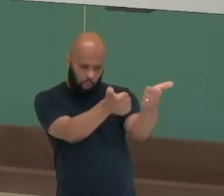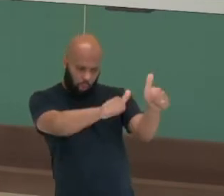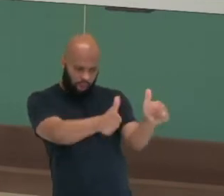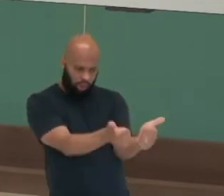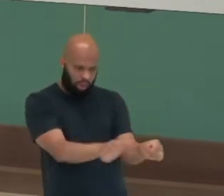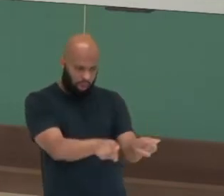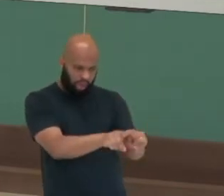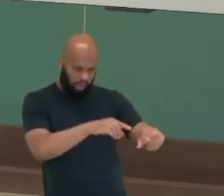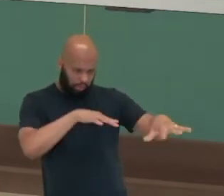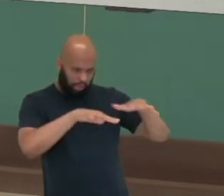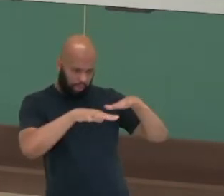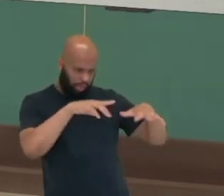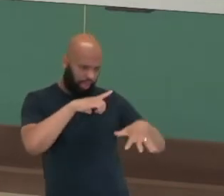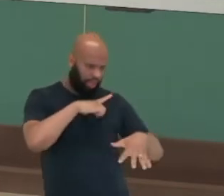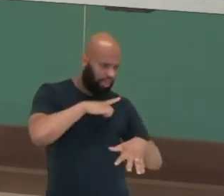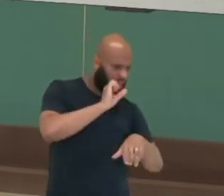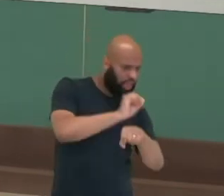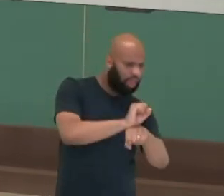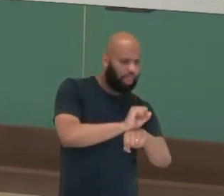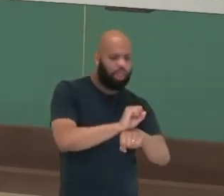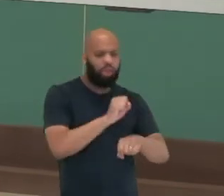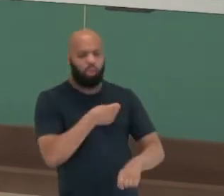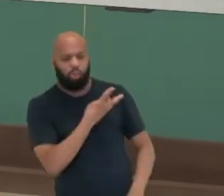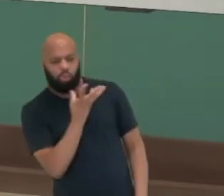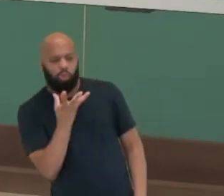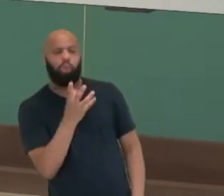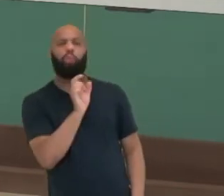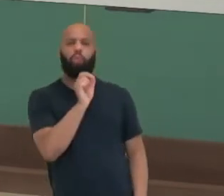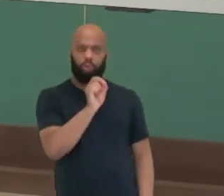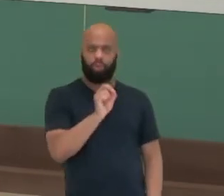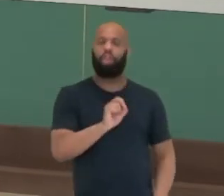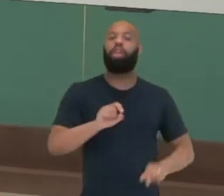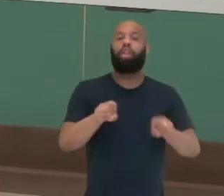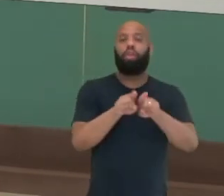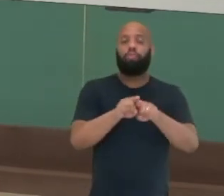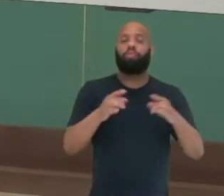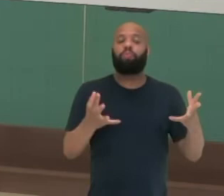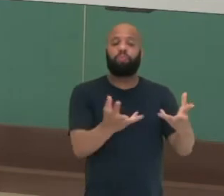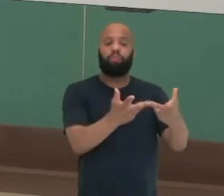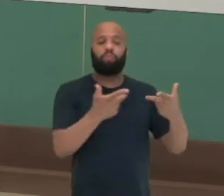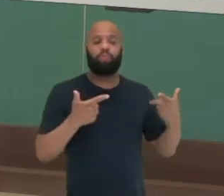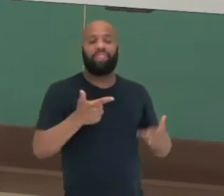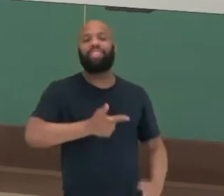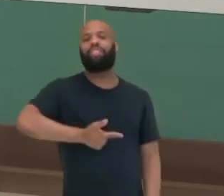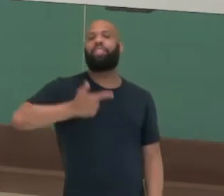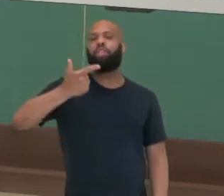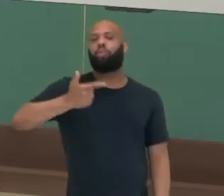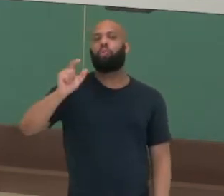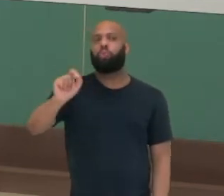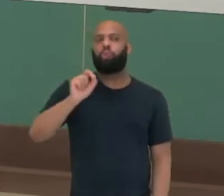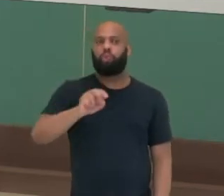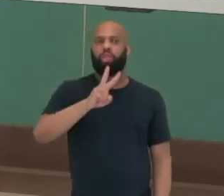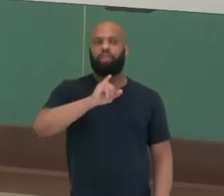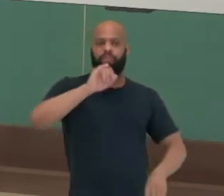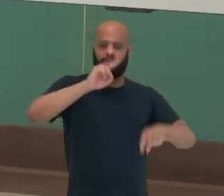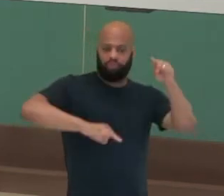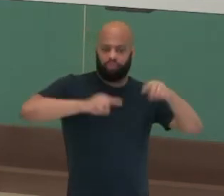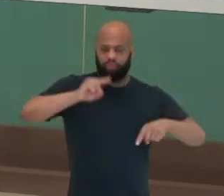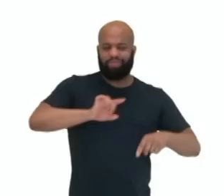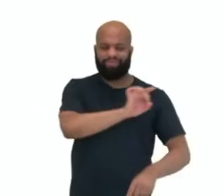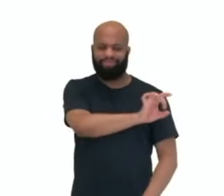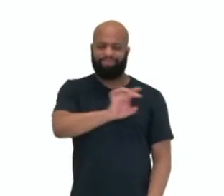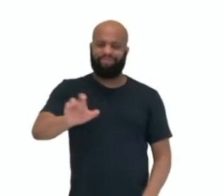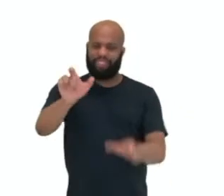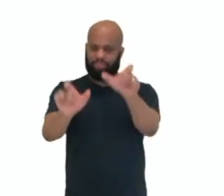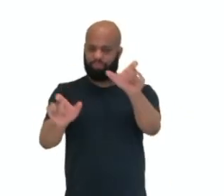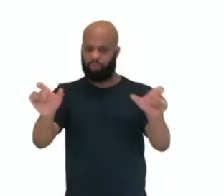configuração, o movimento, o repouso, o número, etc. E as qualidades secundárias, elas variam de sujeito para